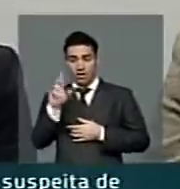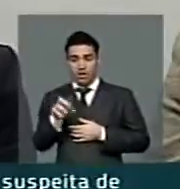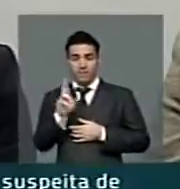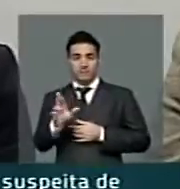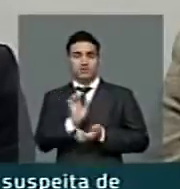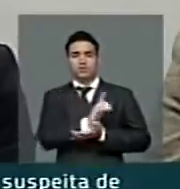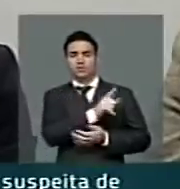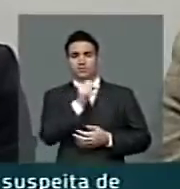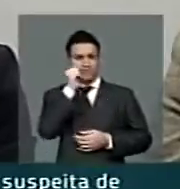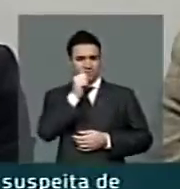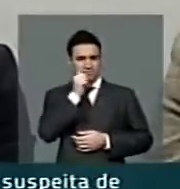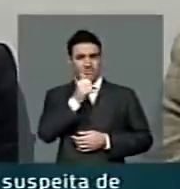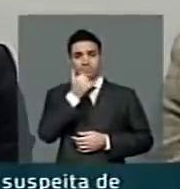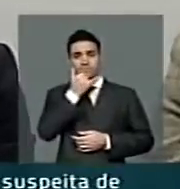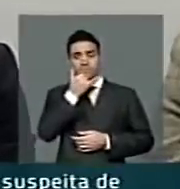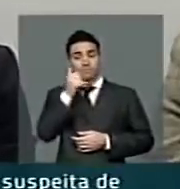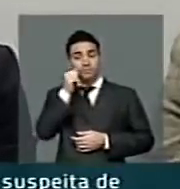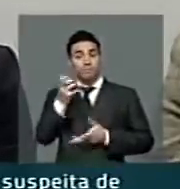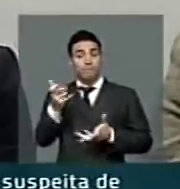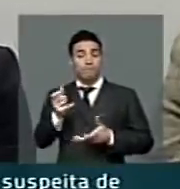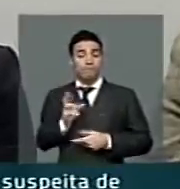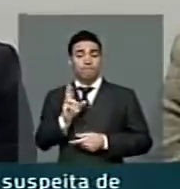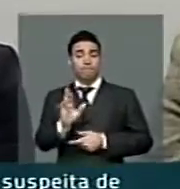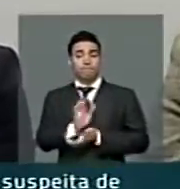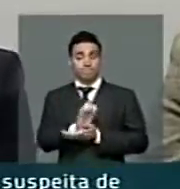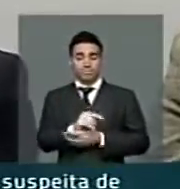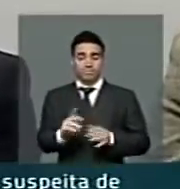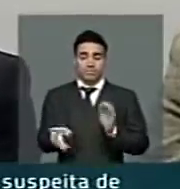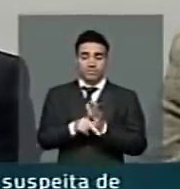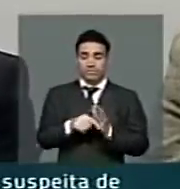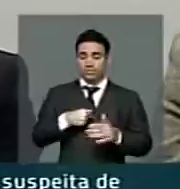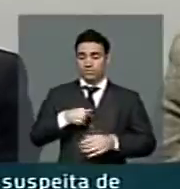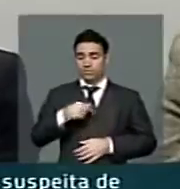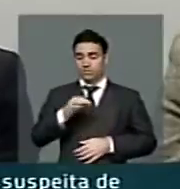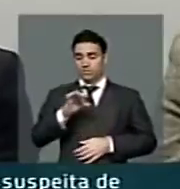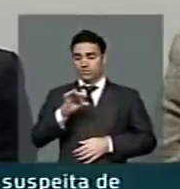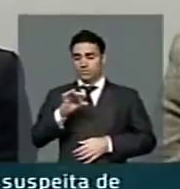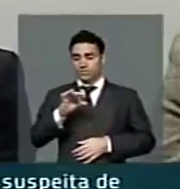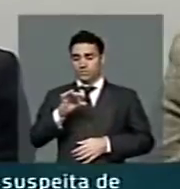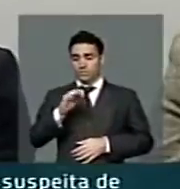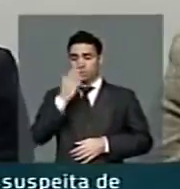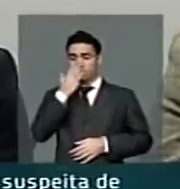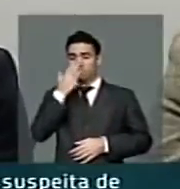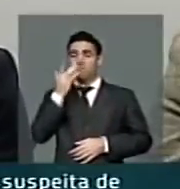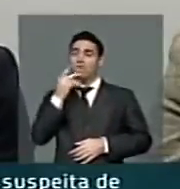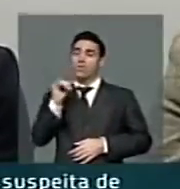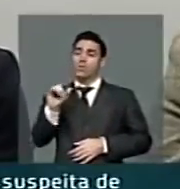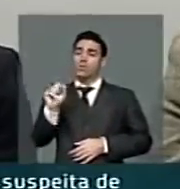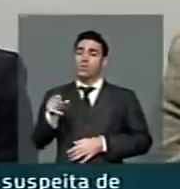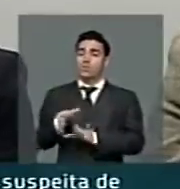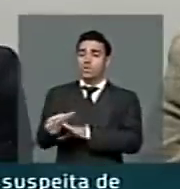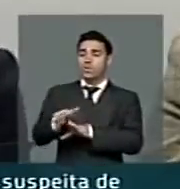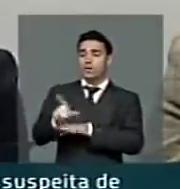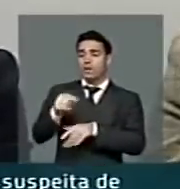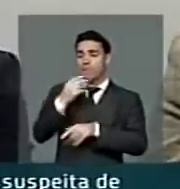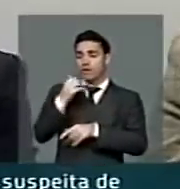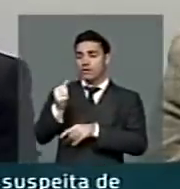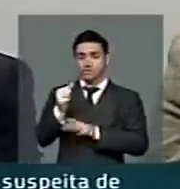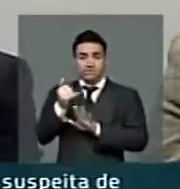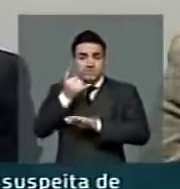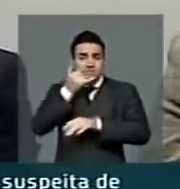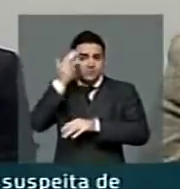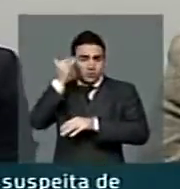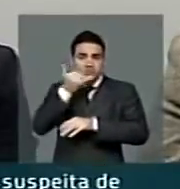feministas abolicionistas querem falar em nome das prostitutas para dizer para as mulheres prostitutas o que é melhor para elas. Ora, é melhor ouvir as